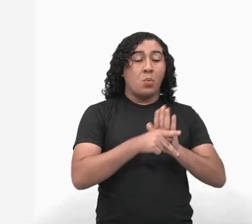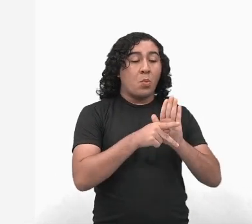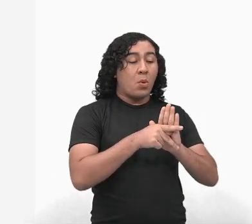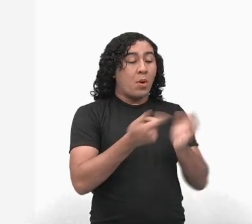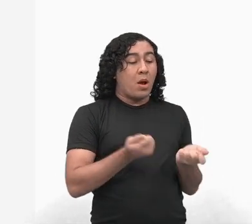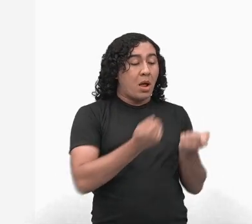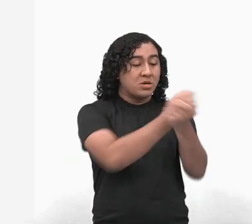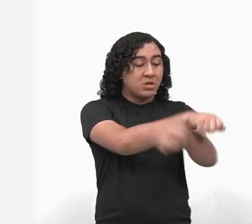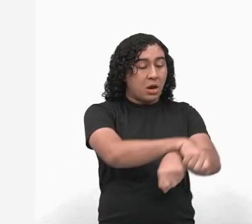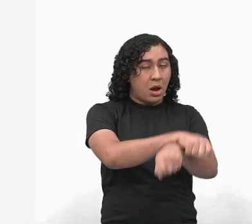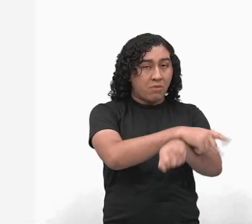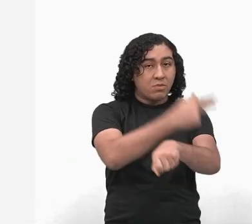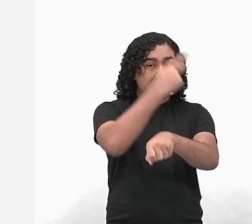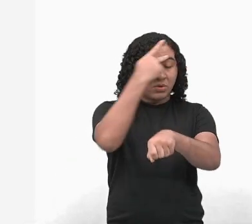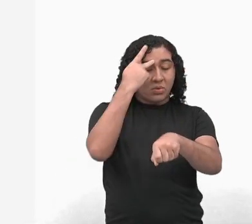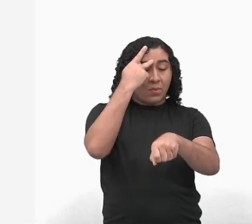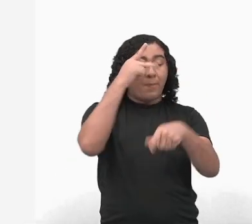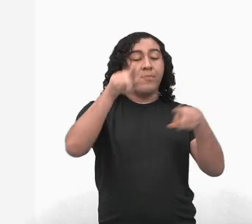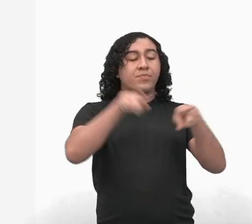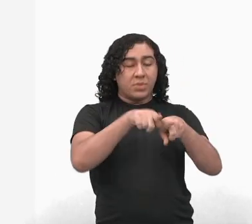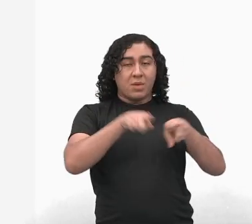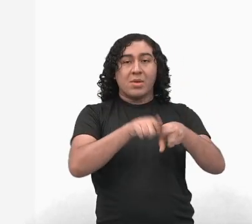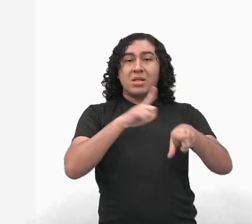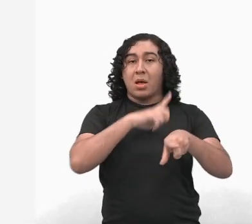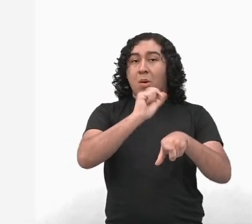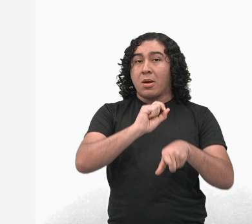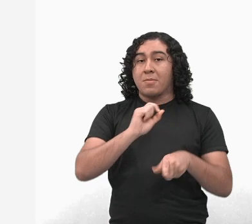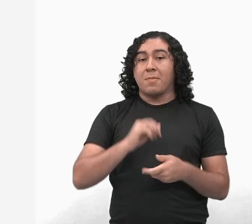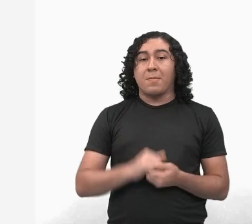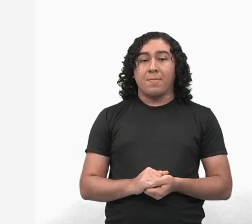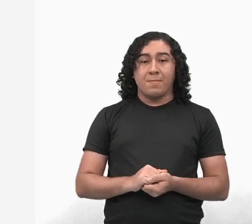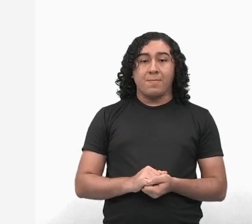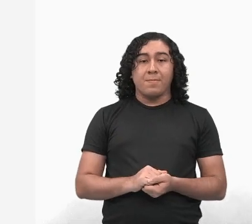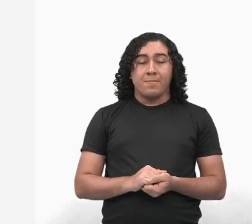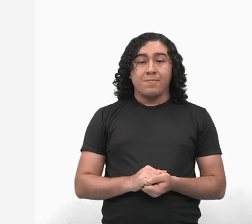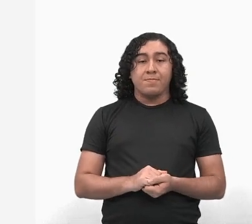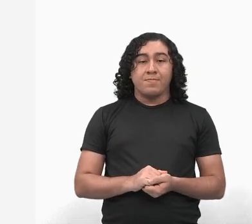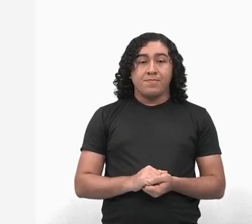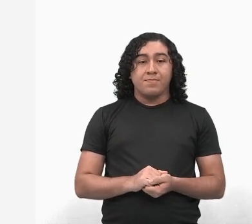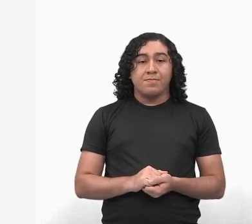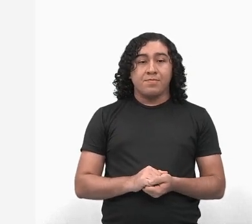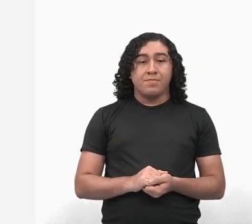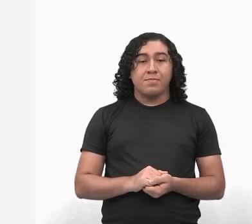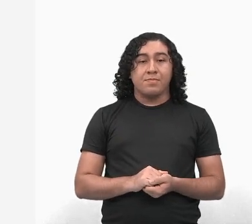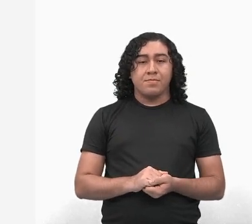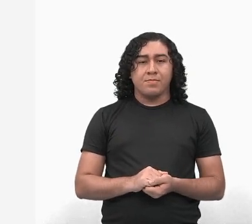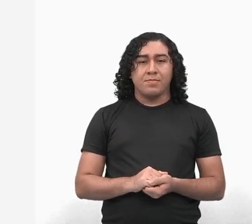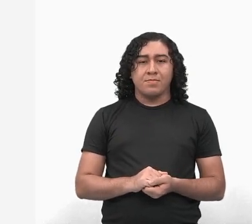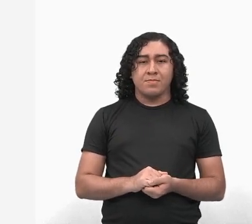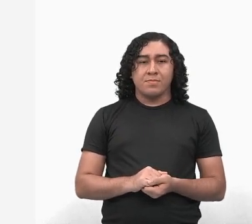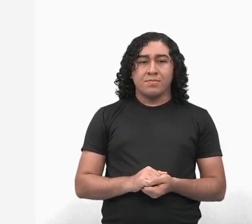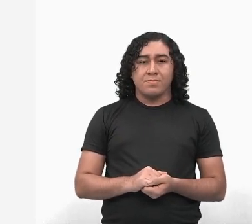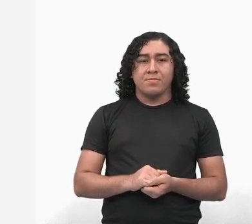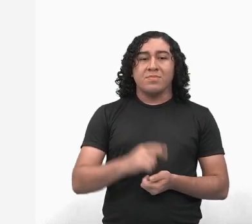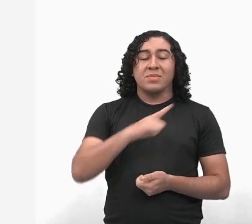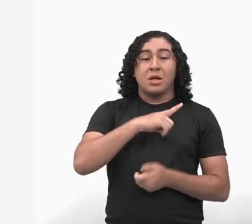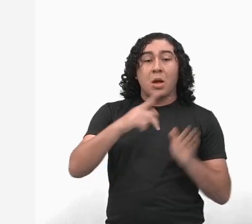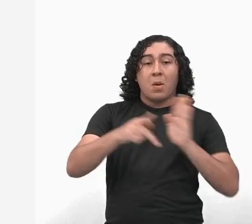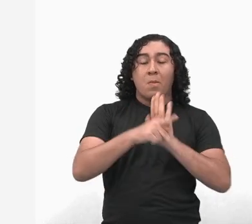escravizados ali, também ex-escravizados, que professavam a religião islâmica. Só lembrando, galera, antes da